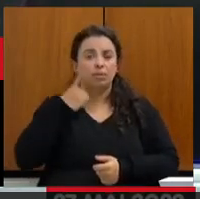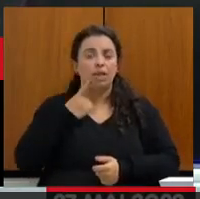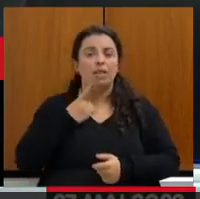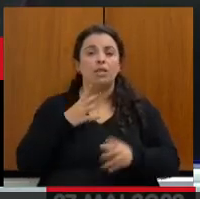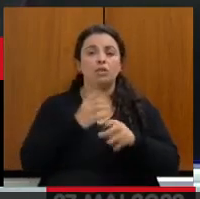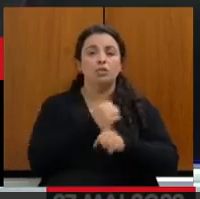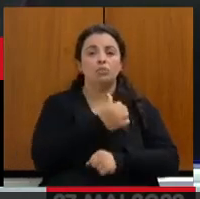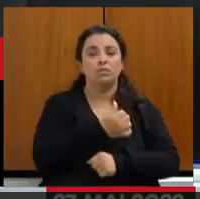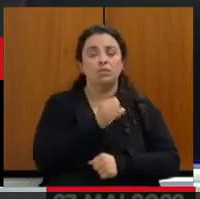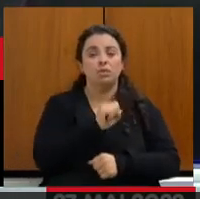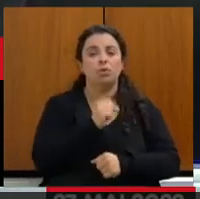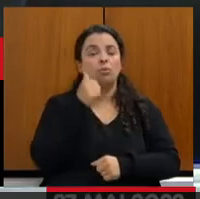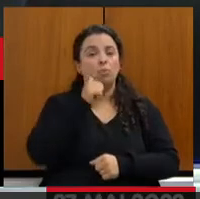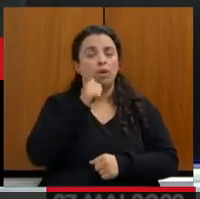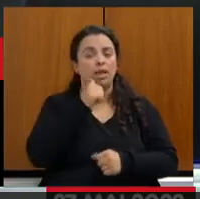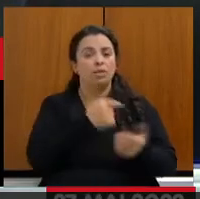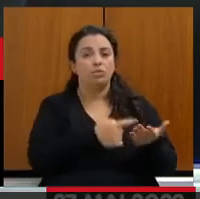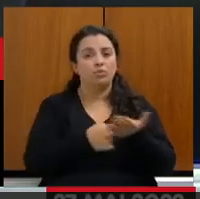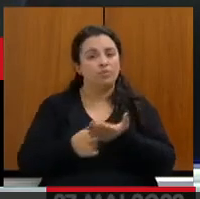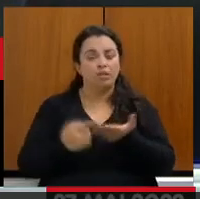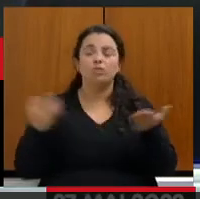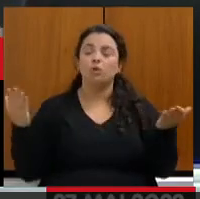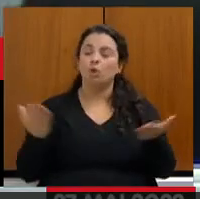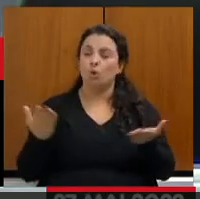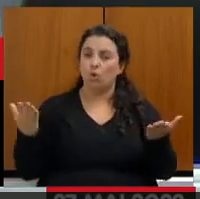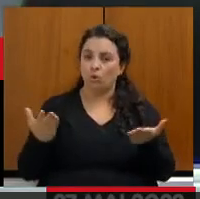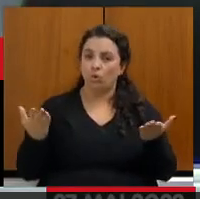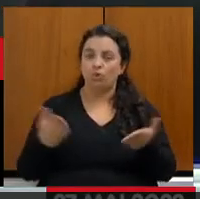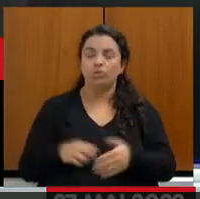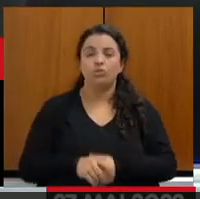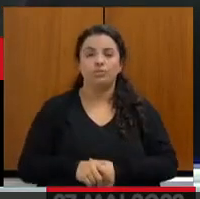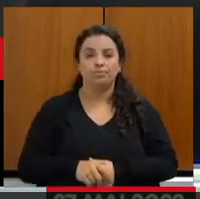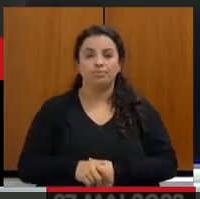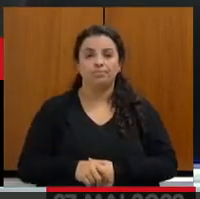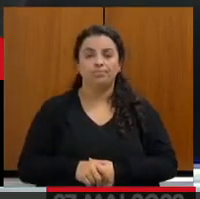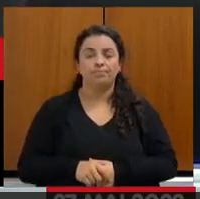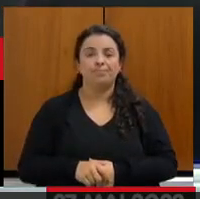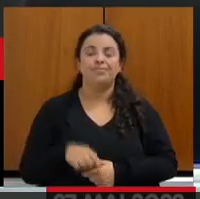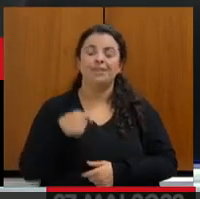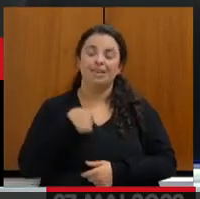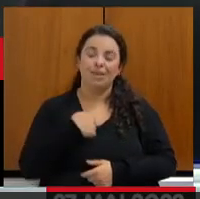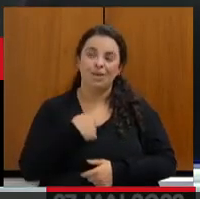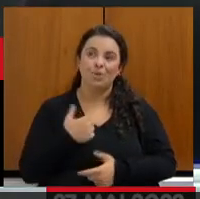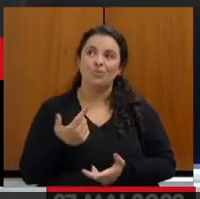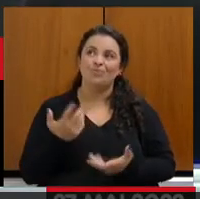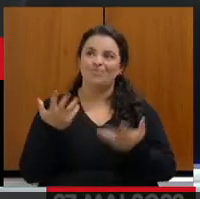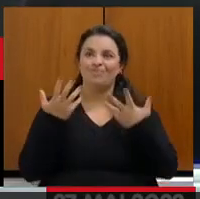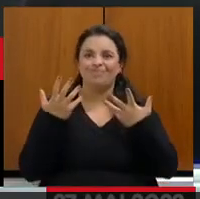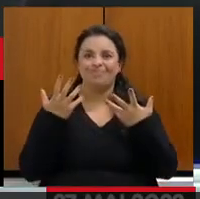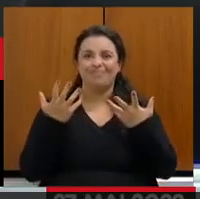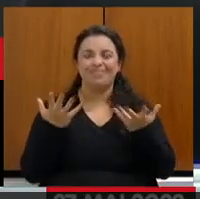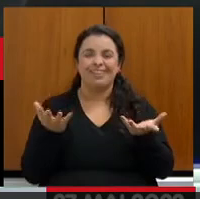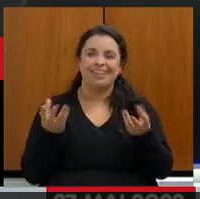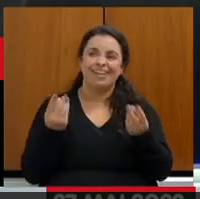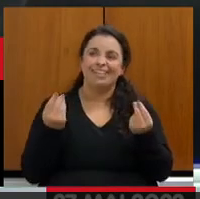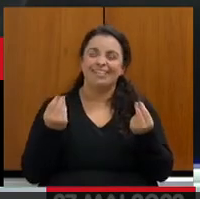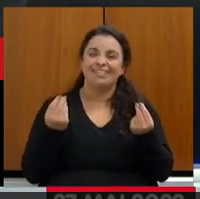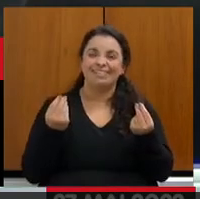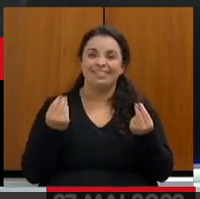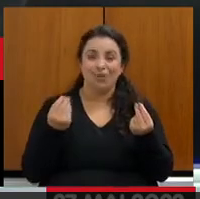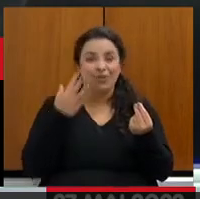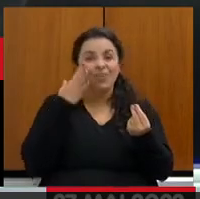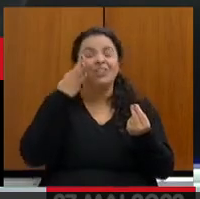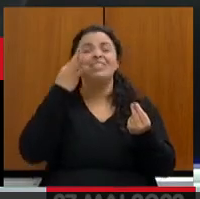68 mulheres convidadas no dia de hoje e eu quero gente de forma muito